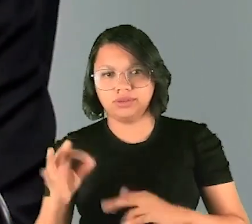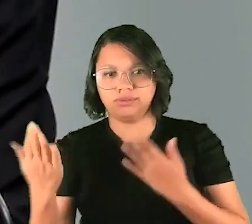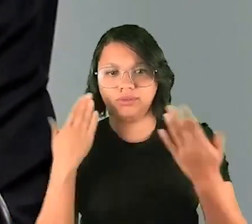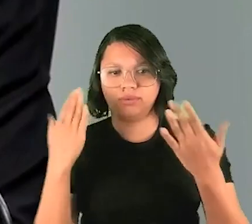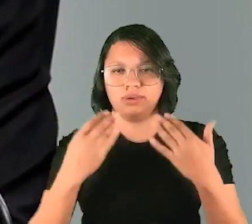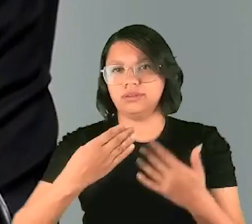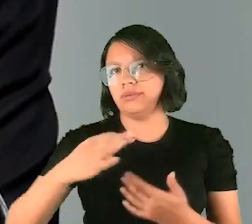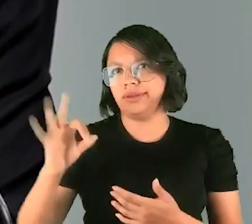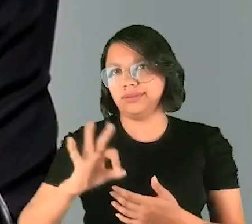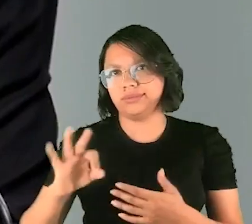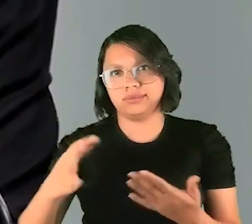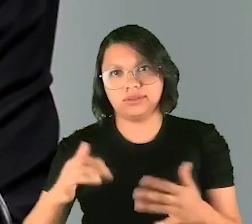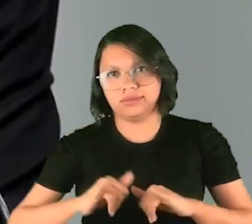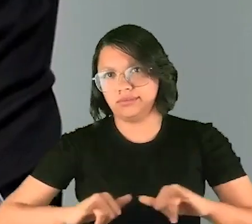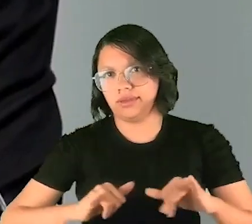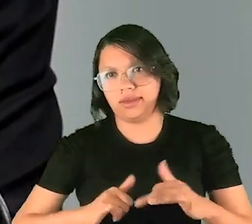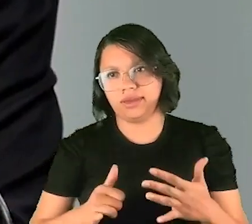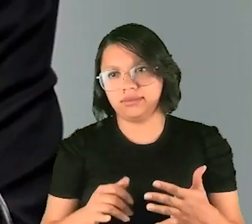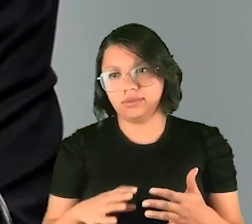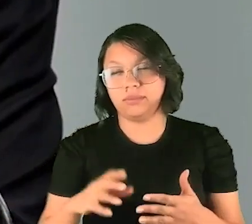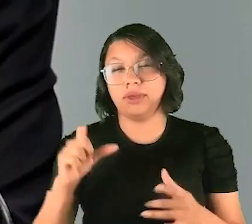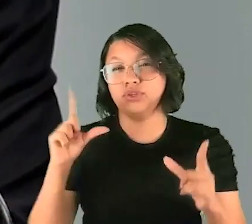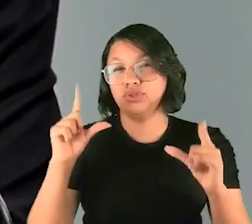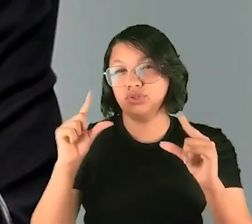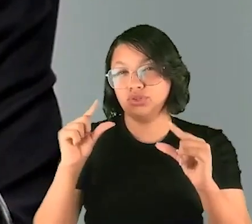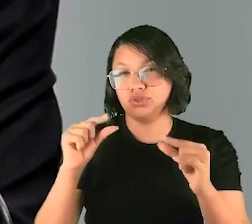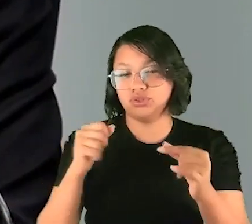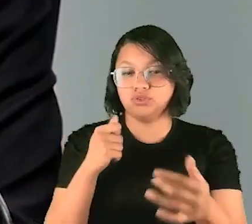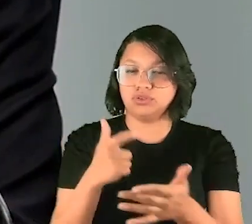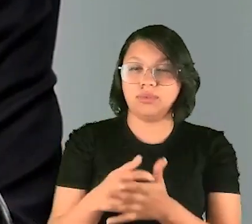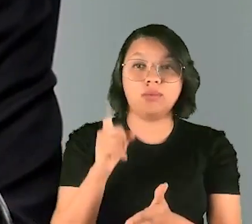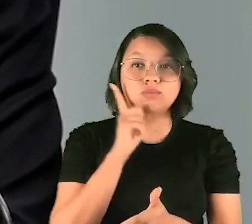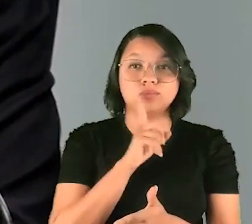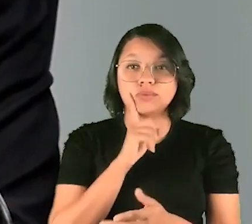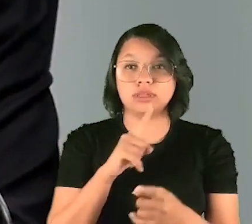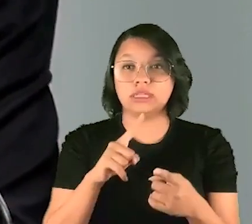de 4%. Então, mesmo que a gente pague menos que os